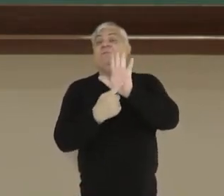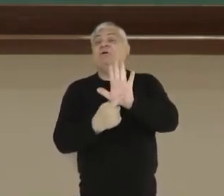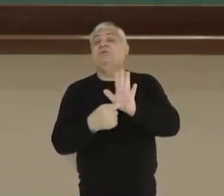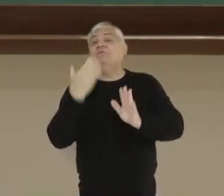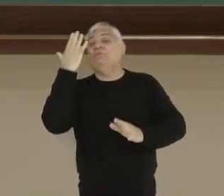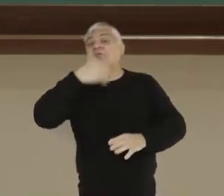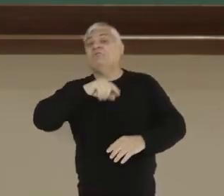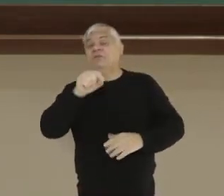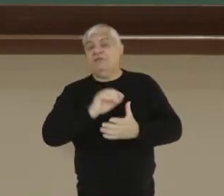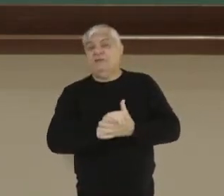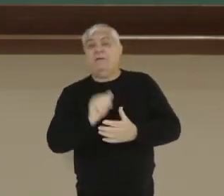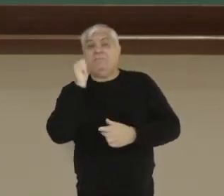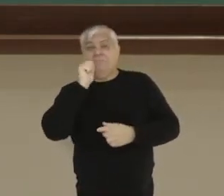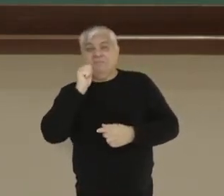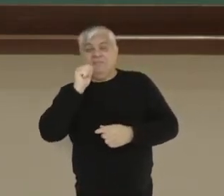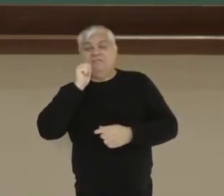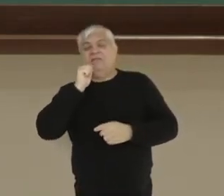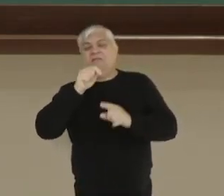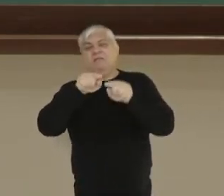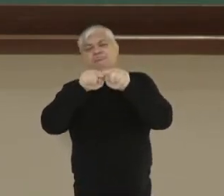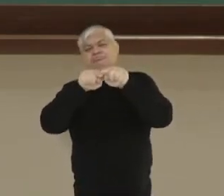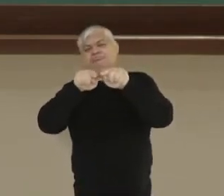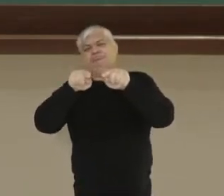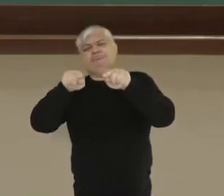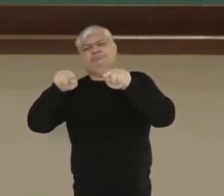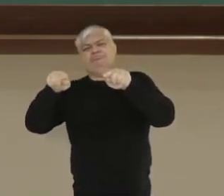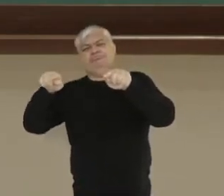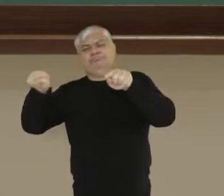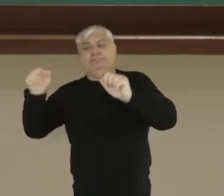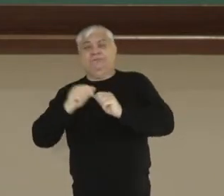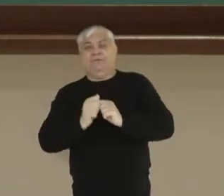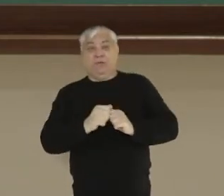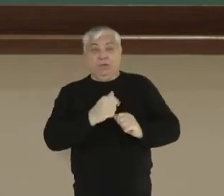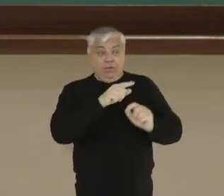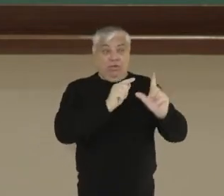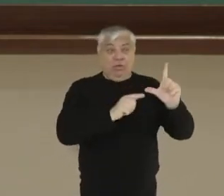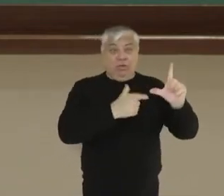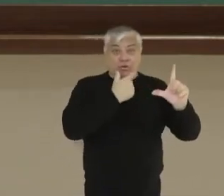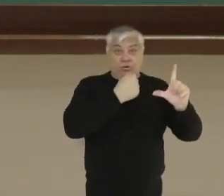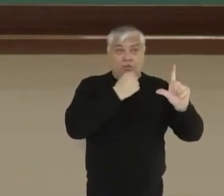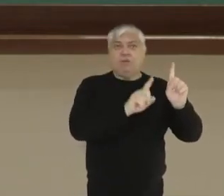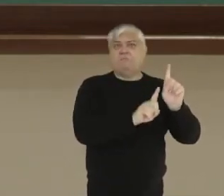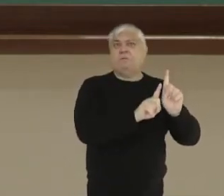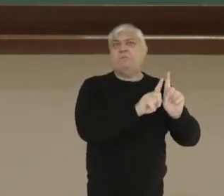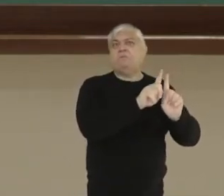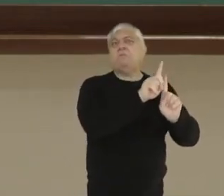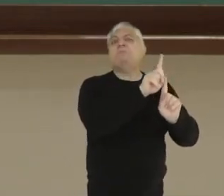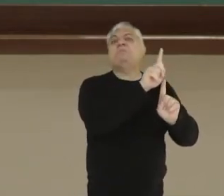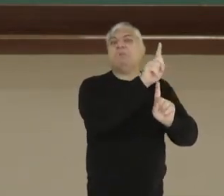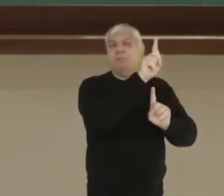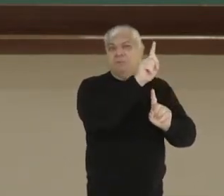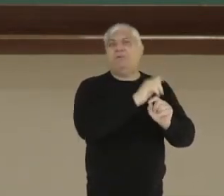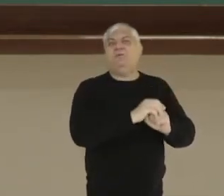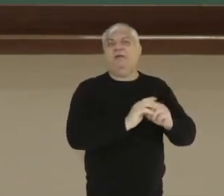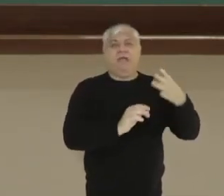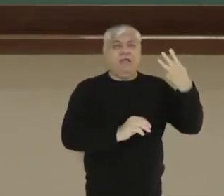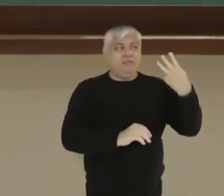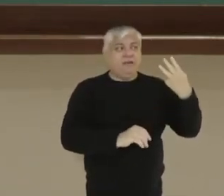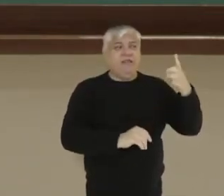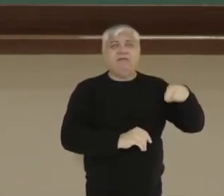Que a Mariana, ela se manteve ali na média. E o Lucas não, ele teve um progresso de 3,5 para